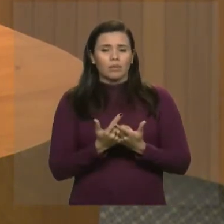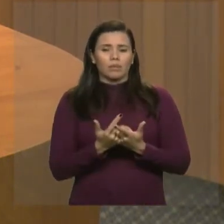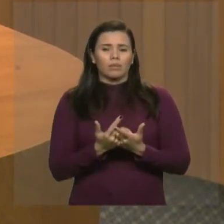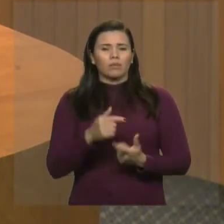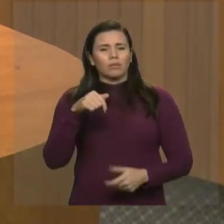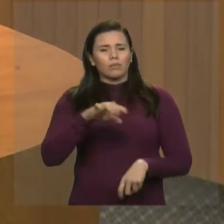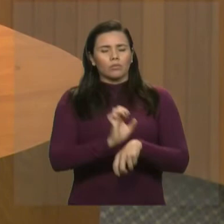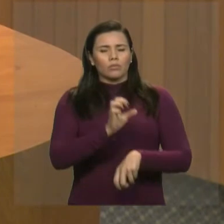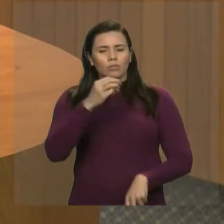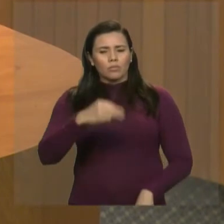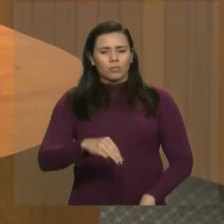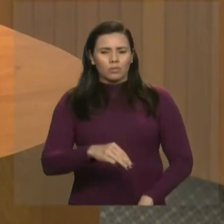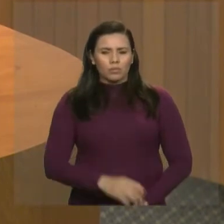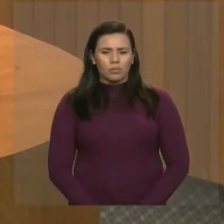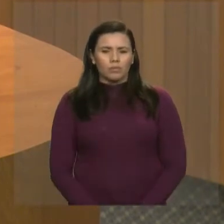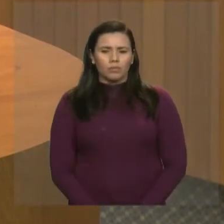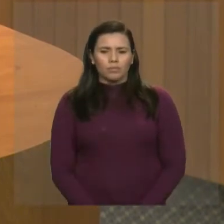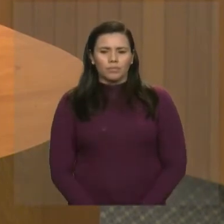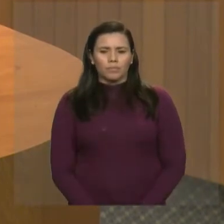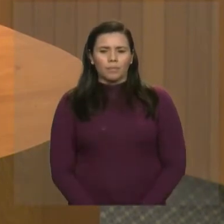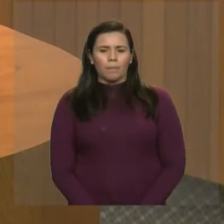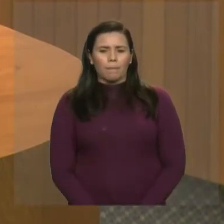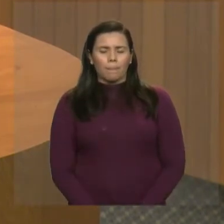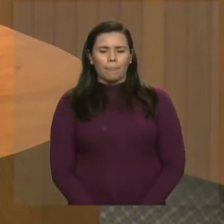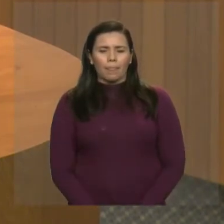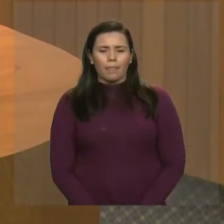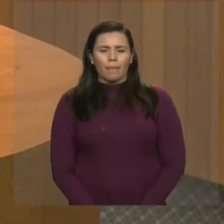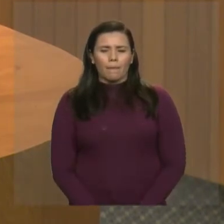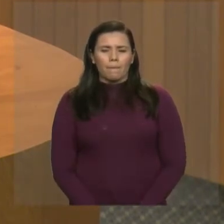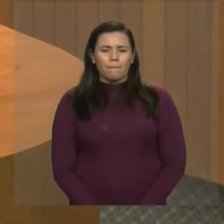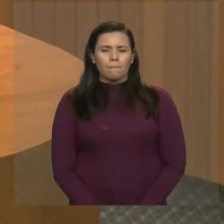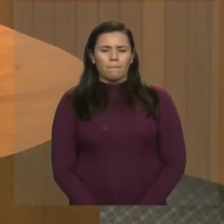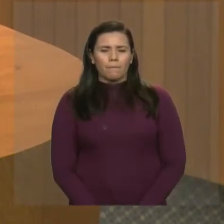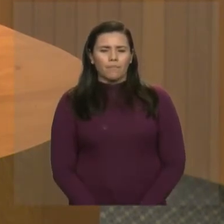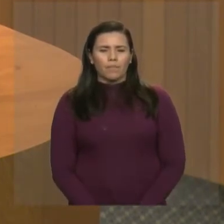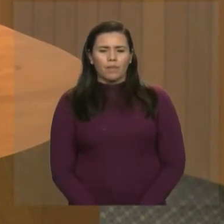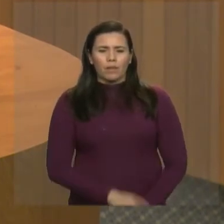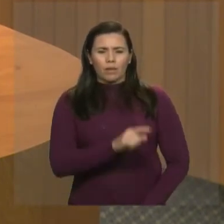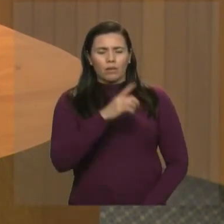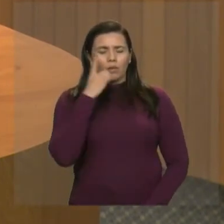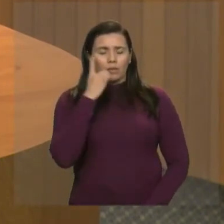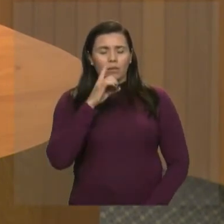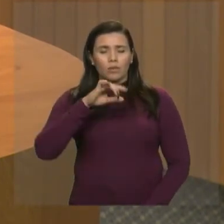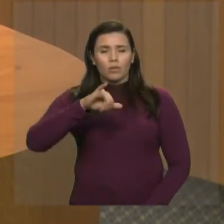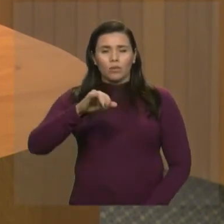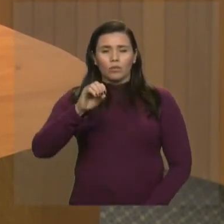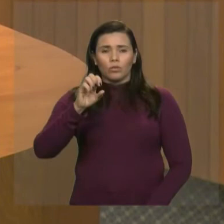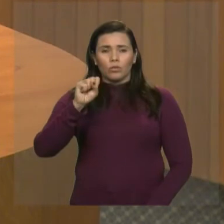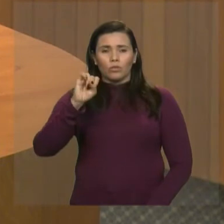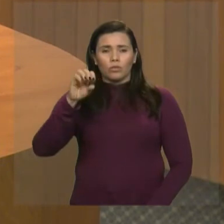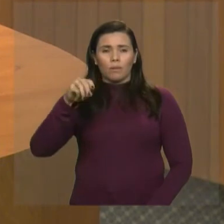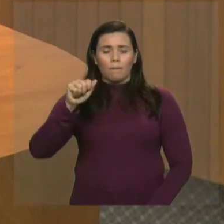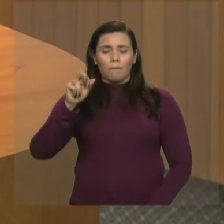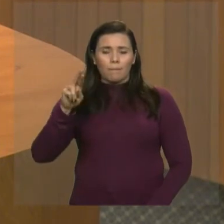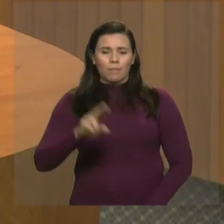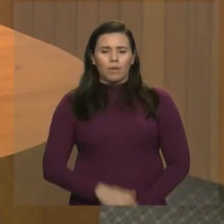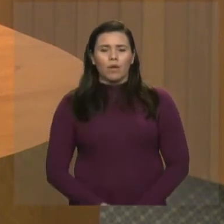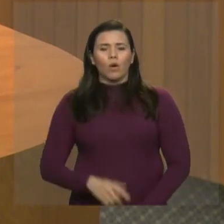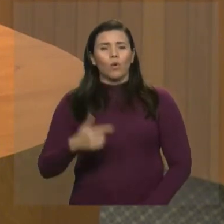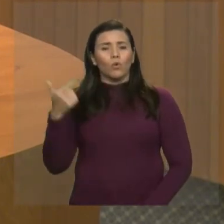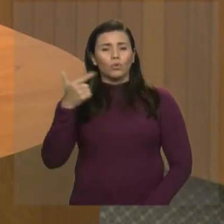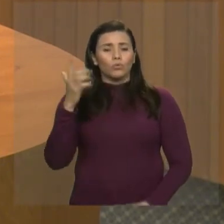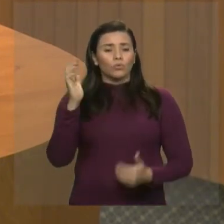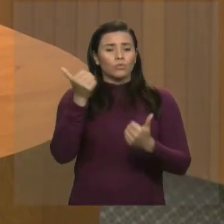Najib Aikel, aí foi feito no então Josimar de Maranhãozinho, que era o segundo vice-presidente da Casa,